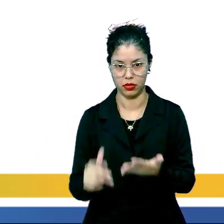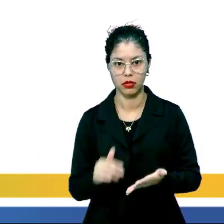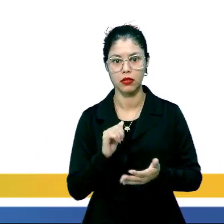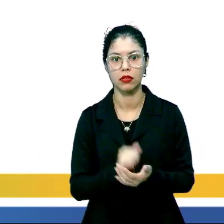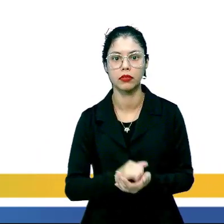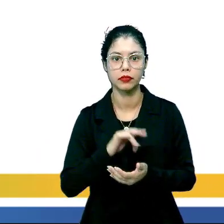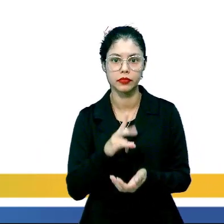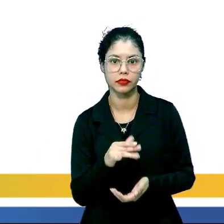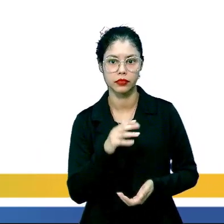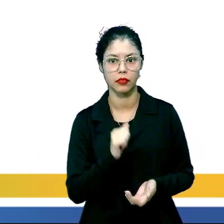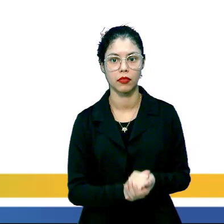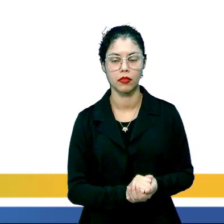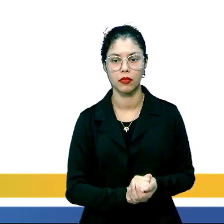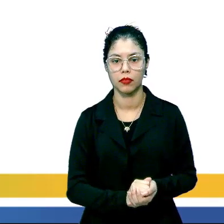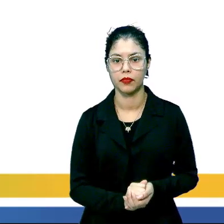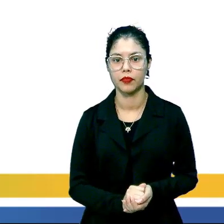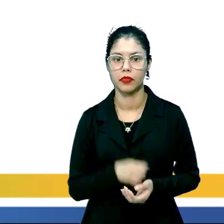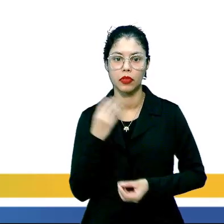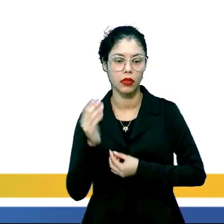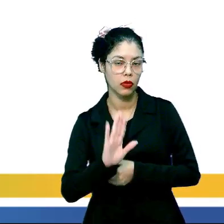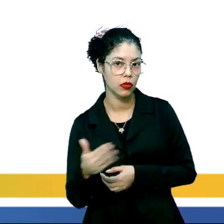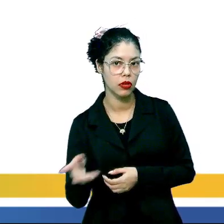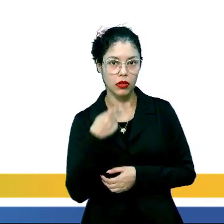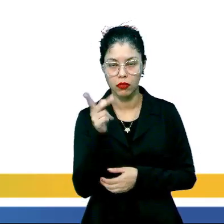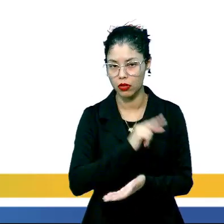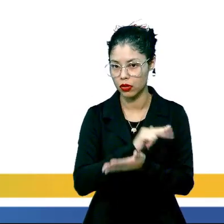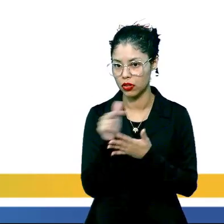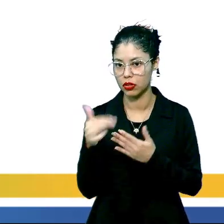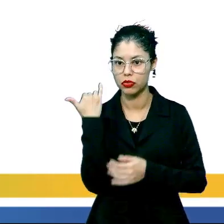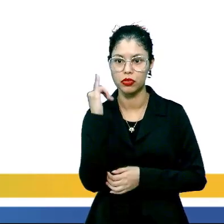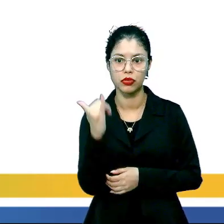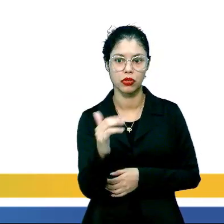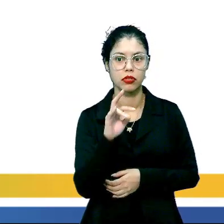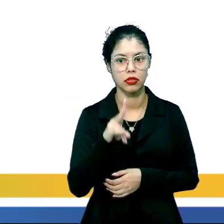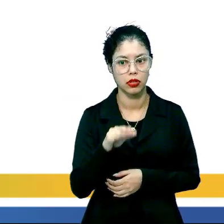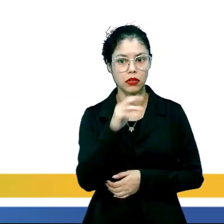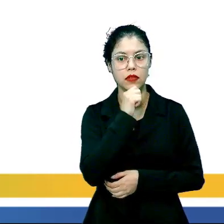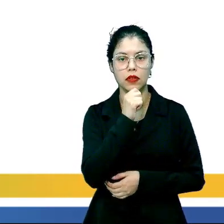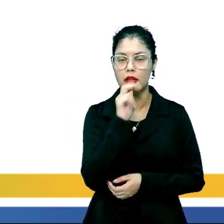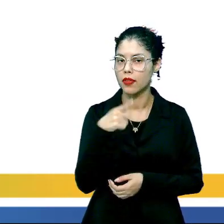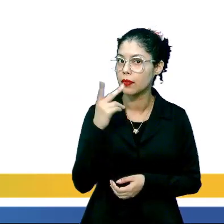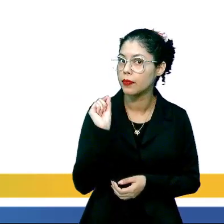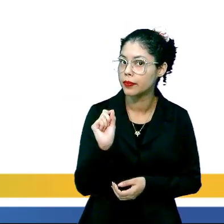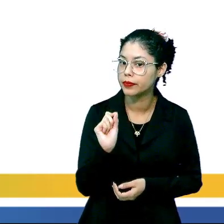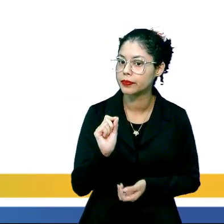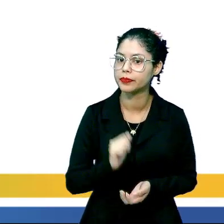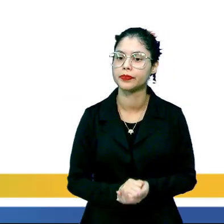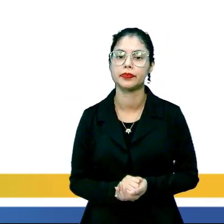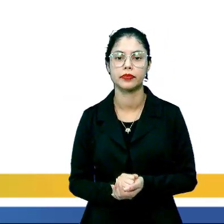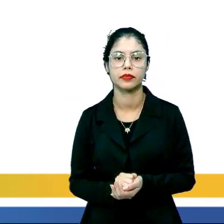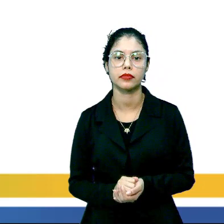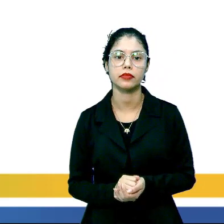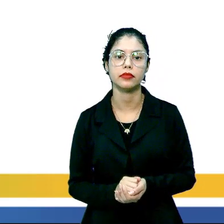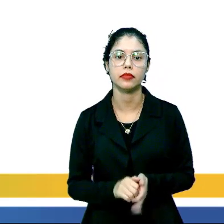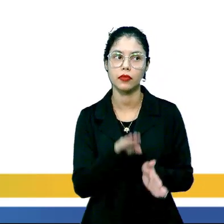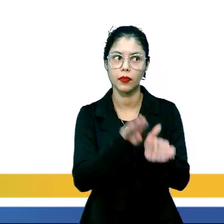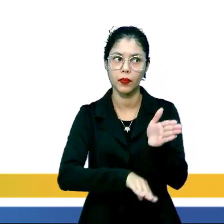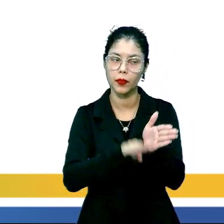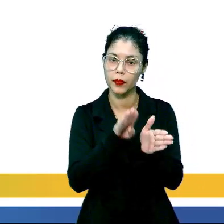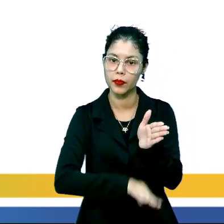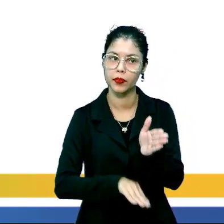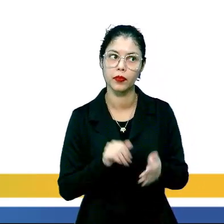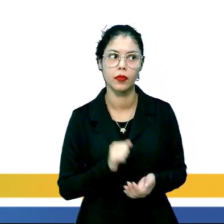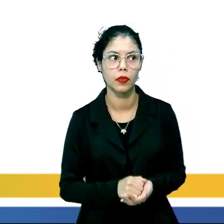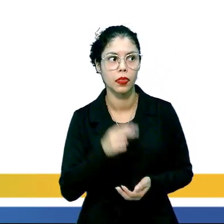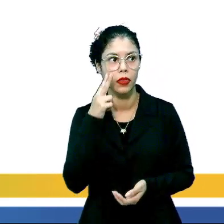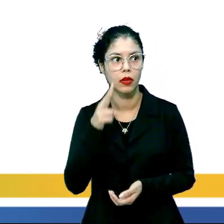energia cinética. Ora, quando a gente fala de variação de energia cinética, estamos falando de quê? De subtração, né?